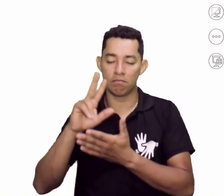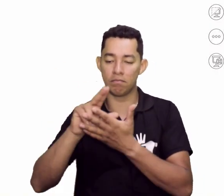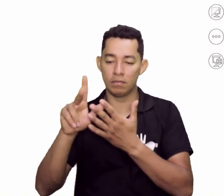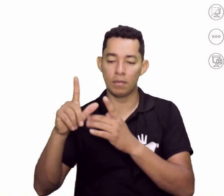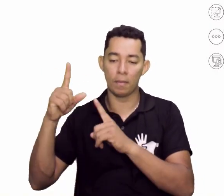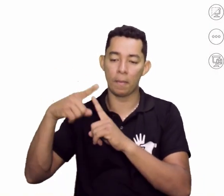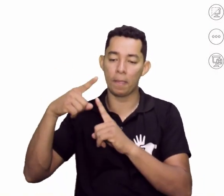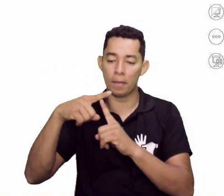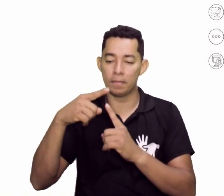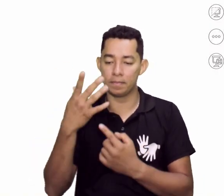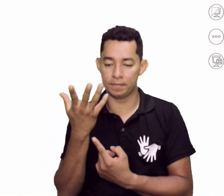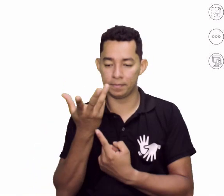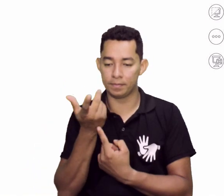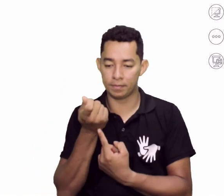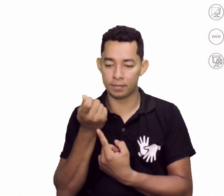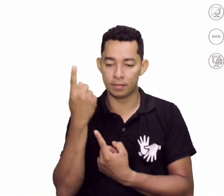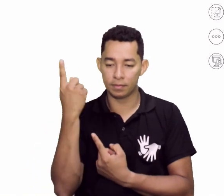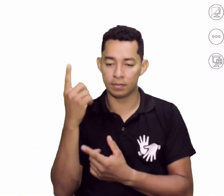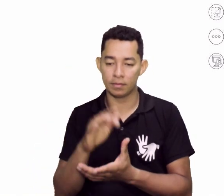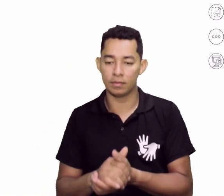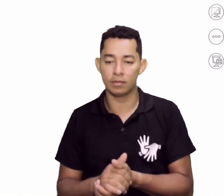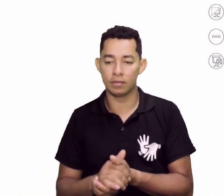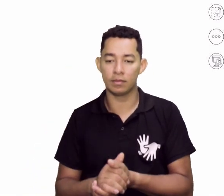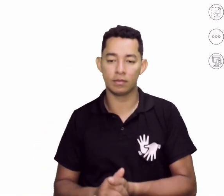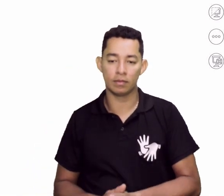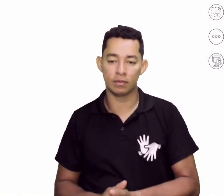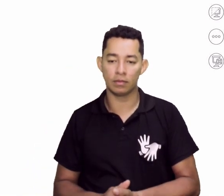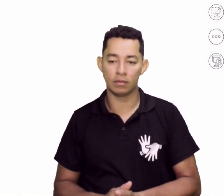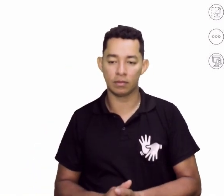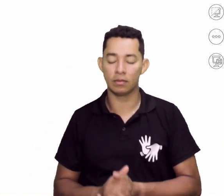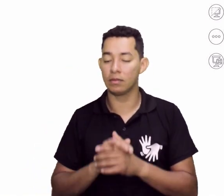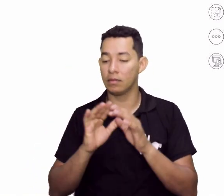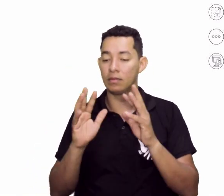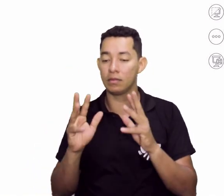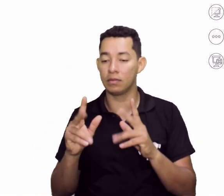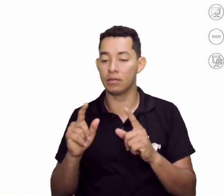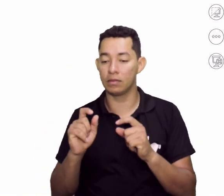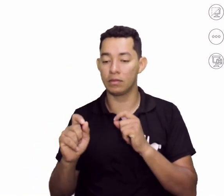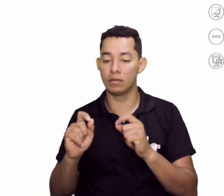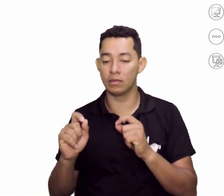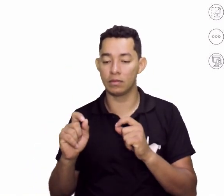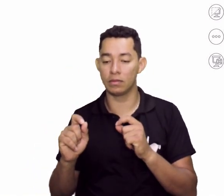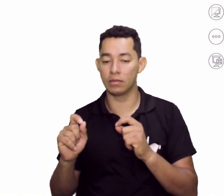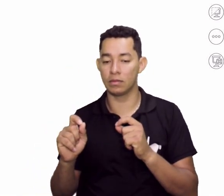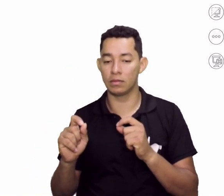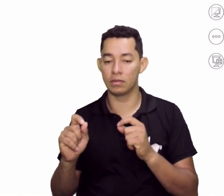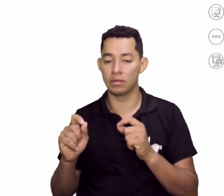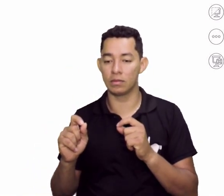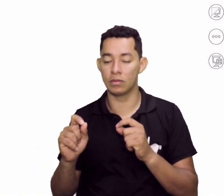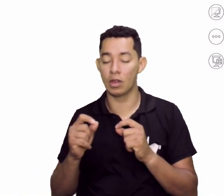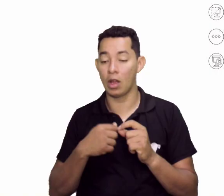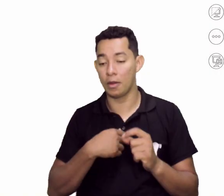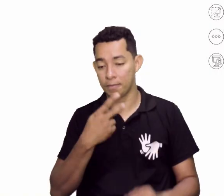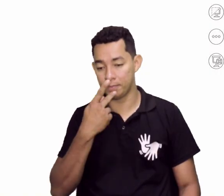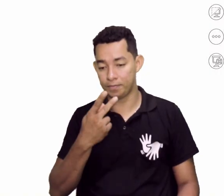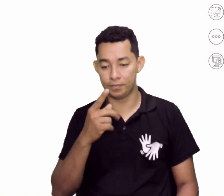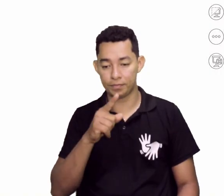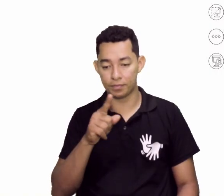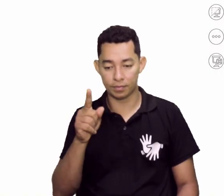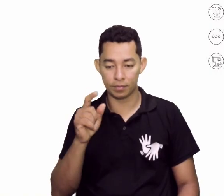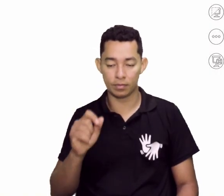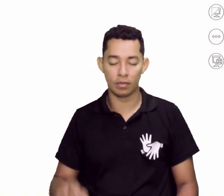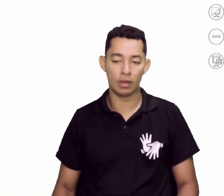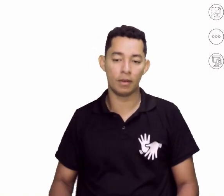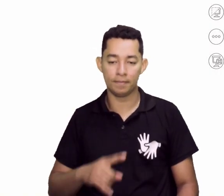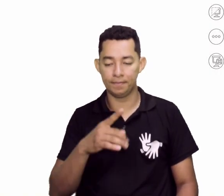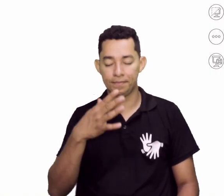né? E tudo isso aí para nos mostrar o seguinte. Deixa eu falar aqui, ó, só para você ficar